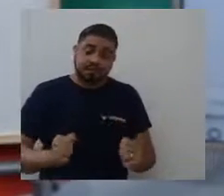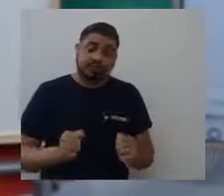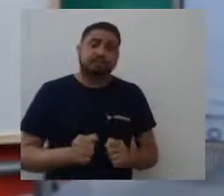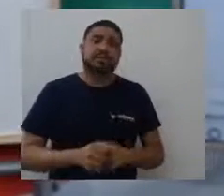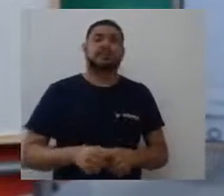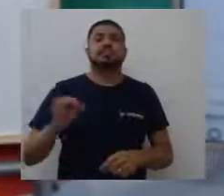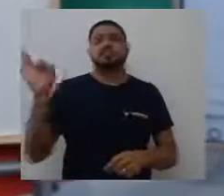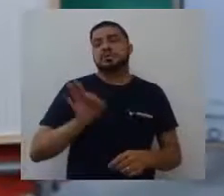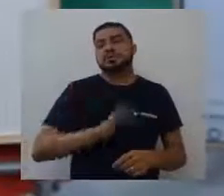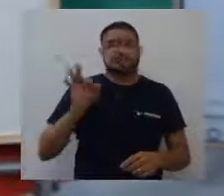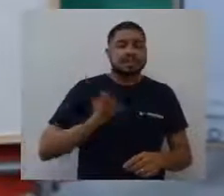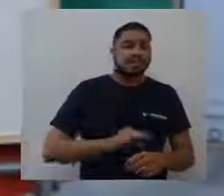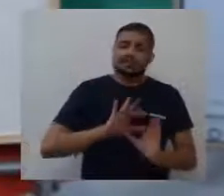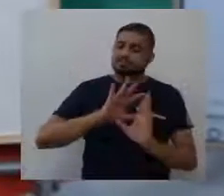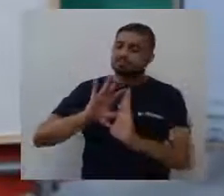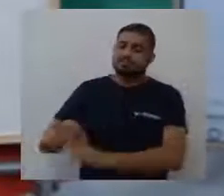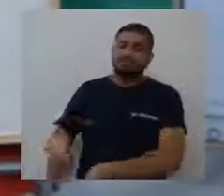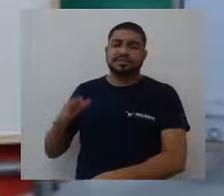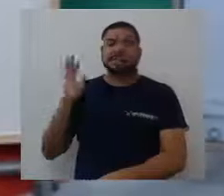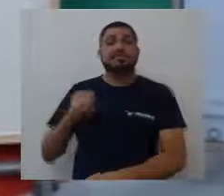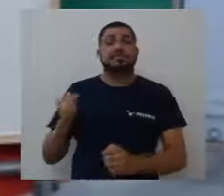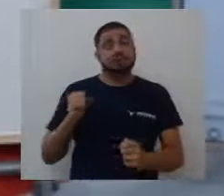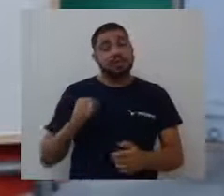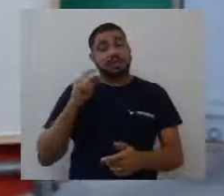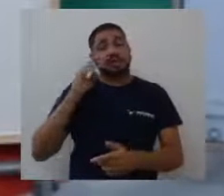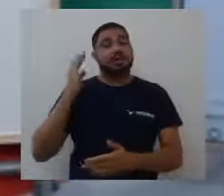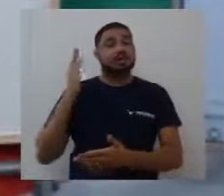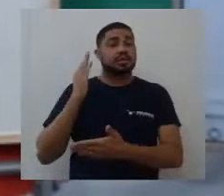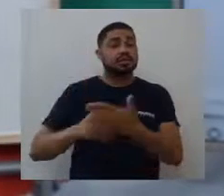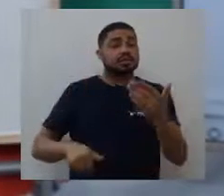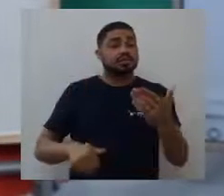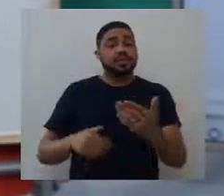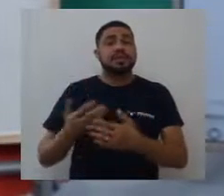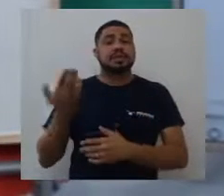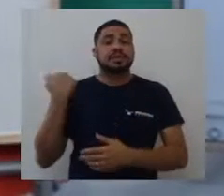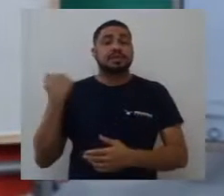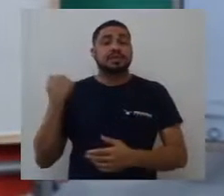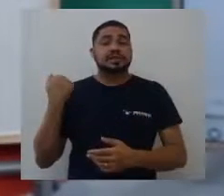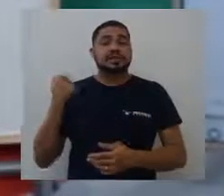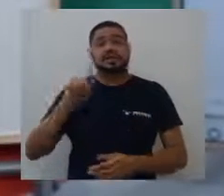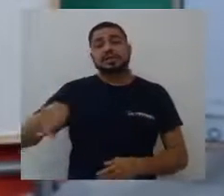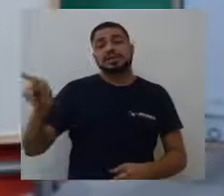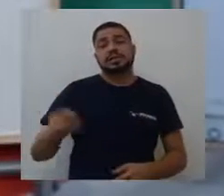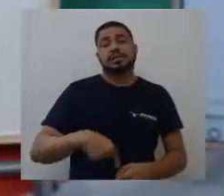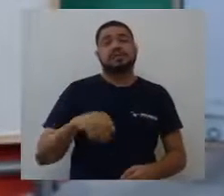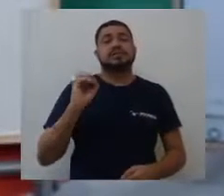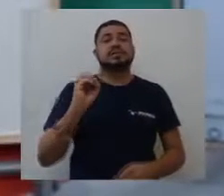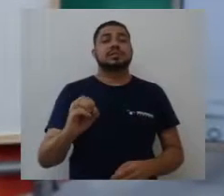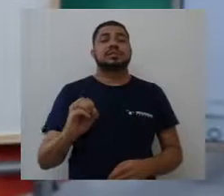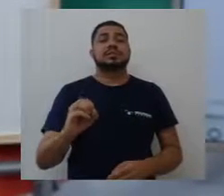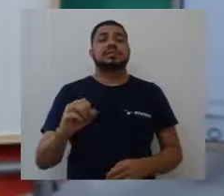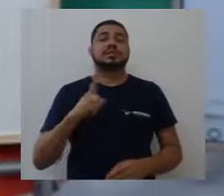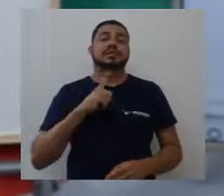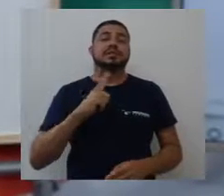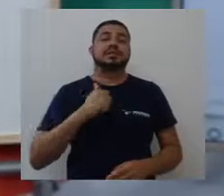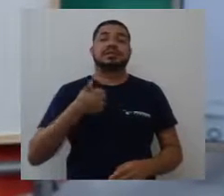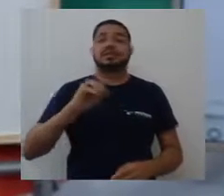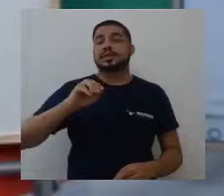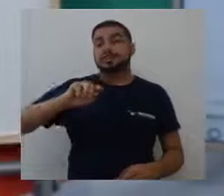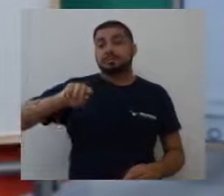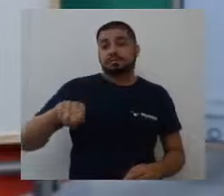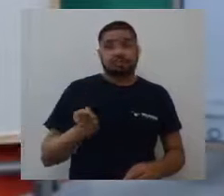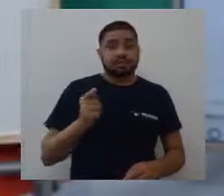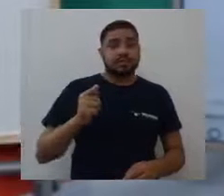Porcentagem vai para o beleléu. Já poderia ter cortado antes. Olha, aqui eu cancelo com esse zero. E eu tenho 10